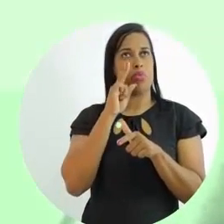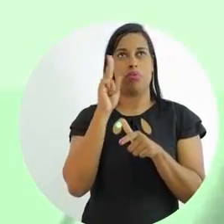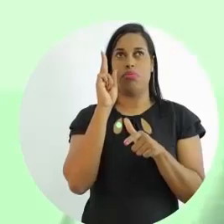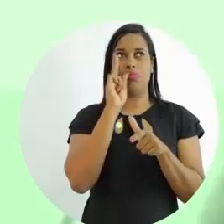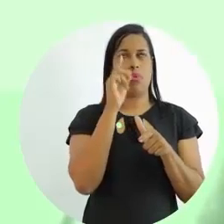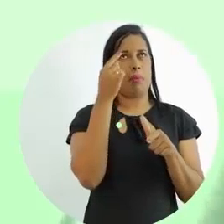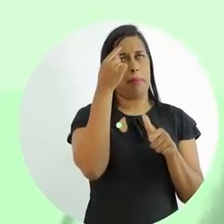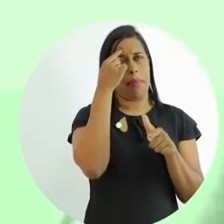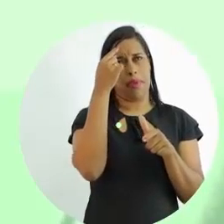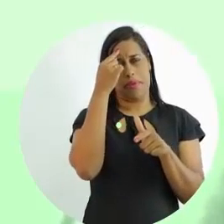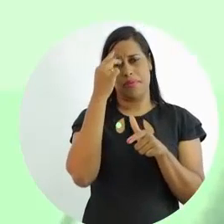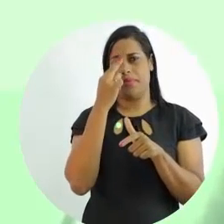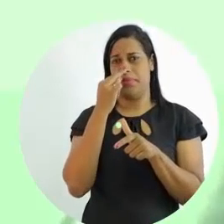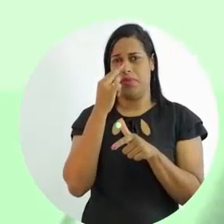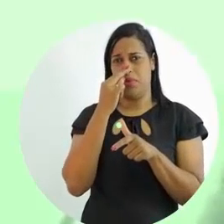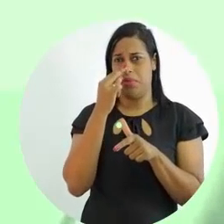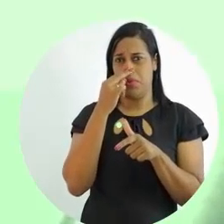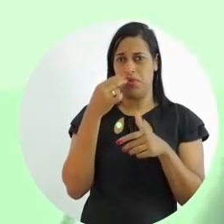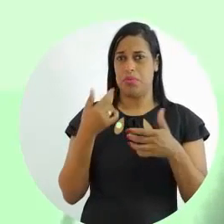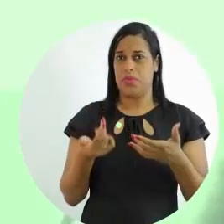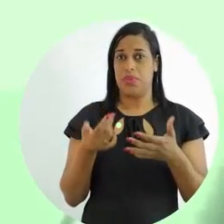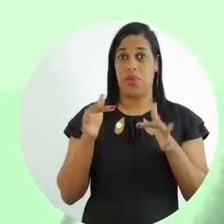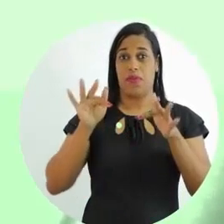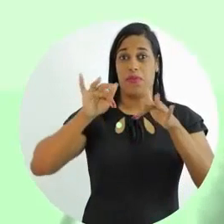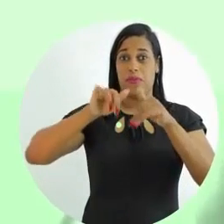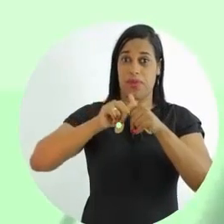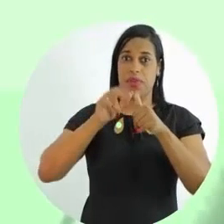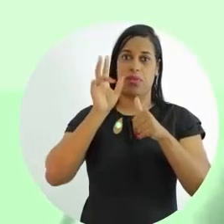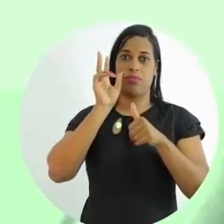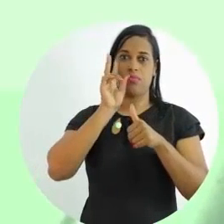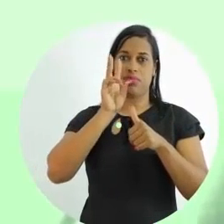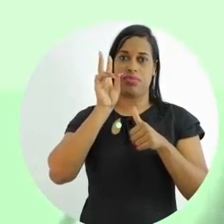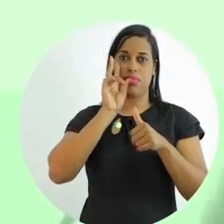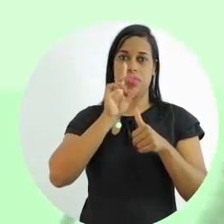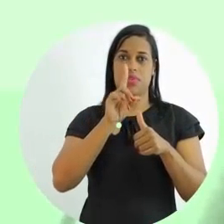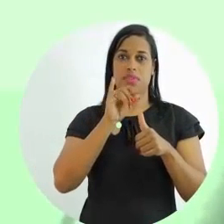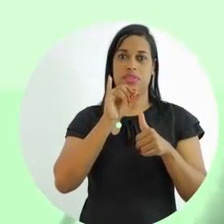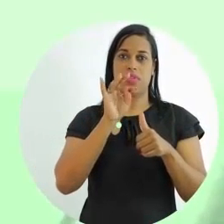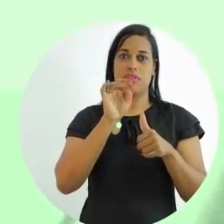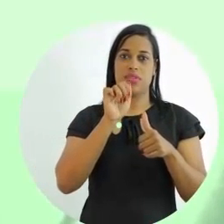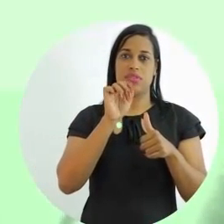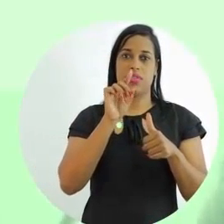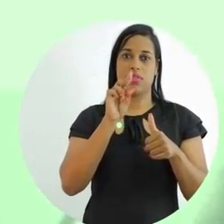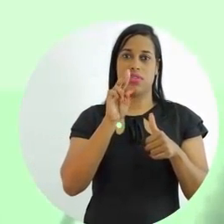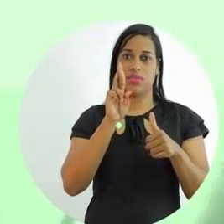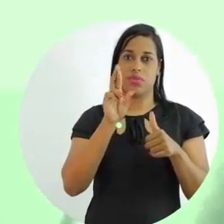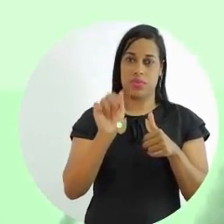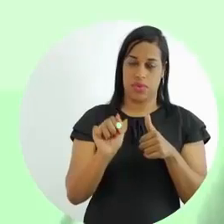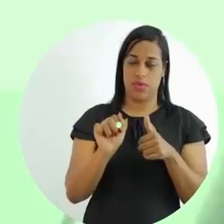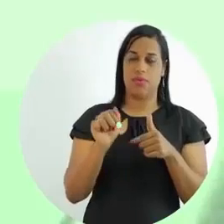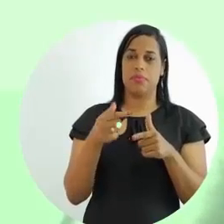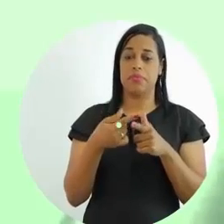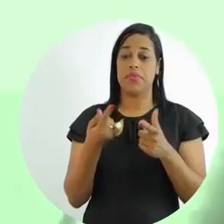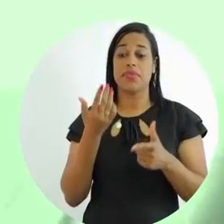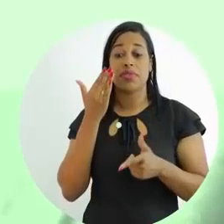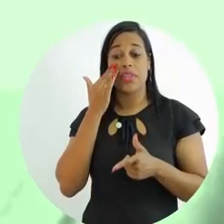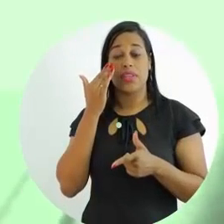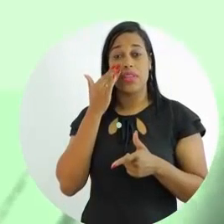historiadores pensam da mesma forma em relação ao fim da ditadura militar, mas é um período que se compreende